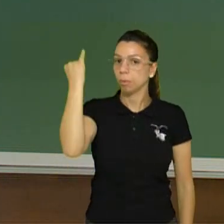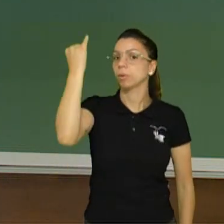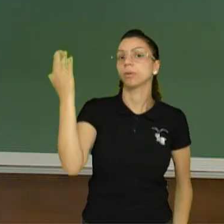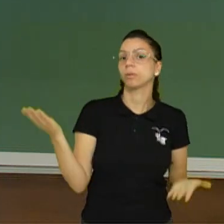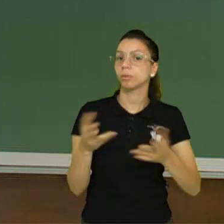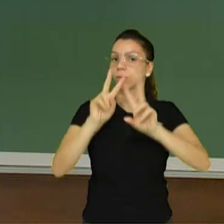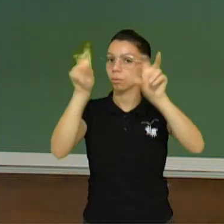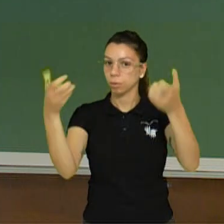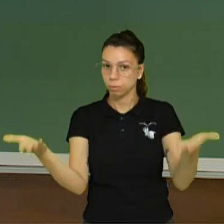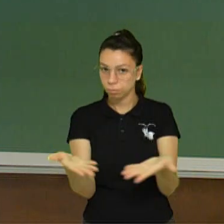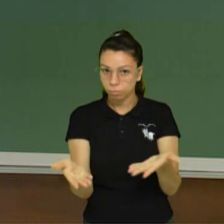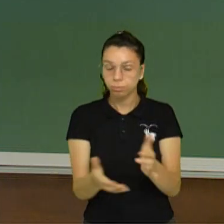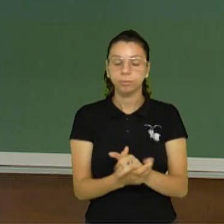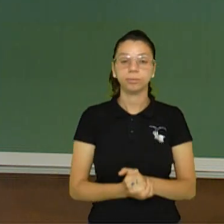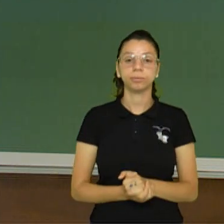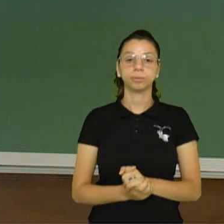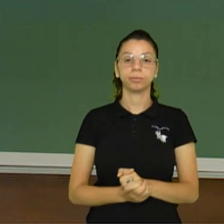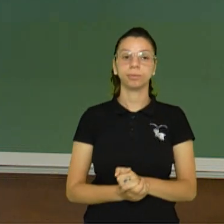falar hoje.